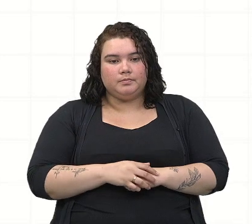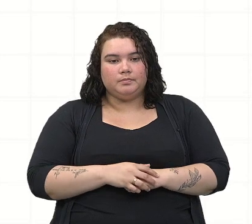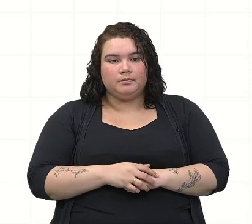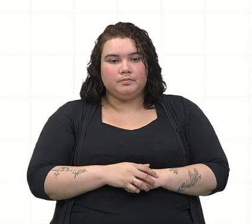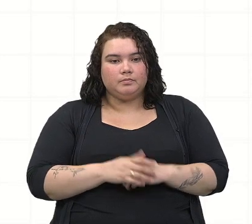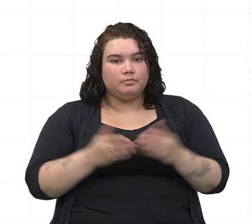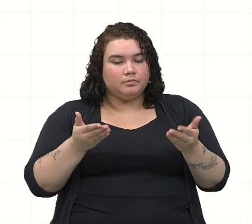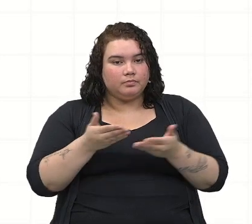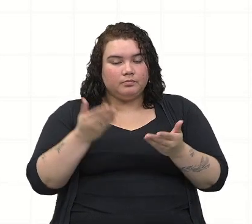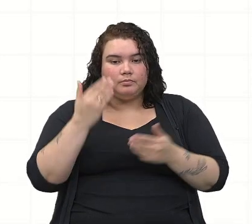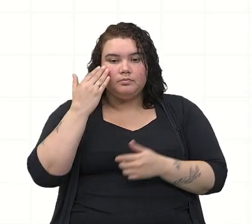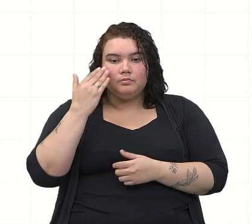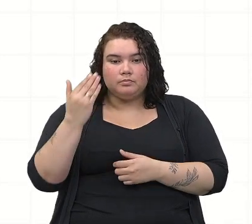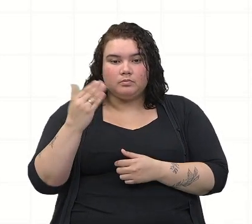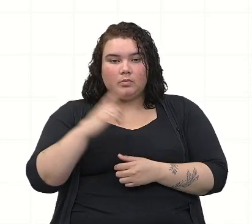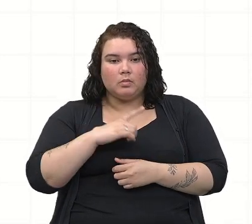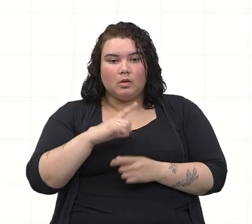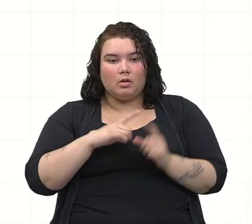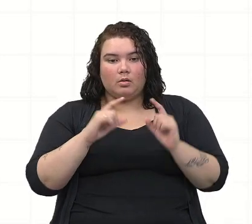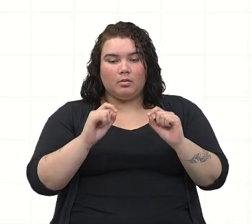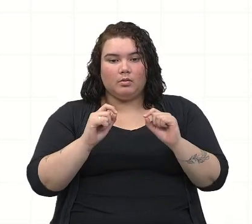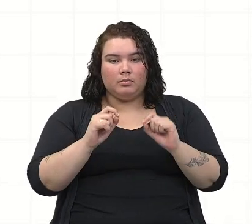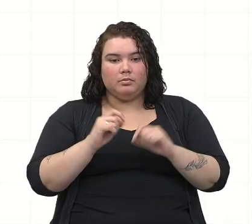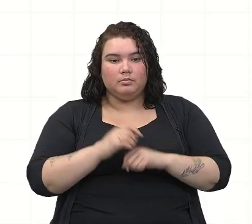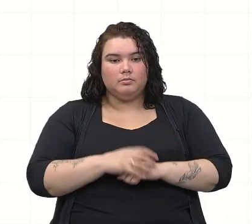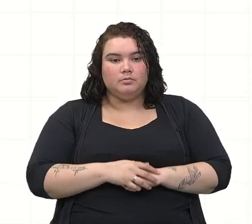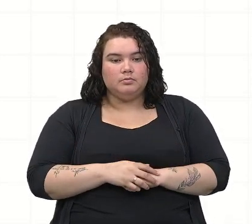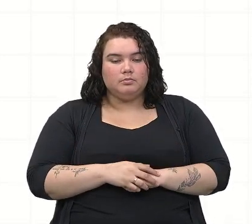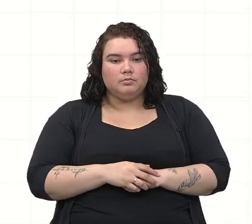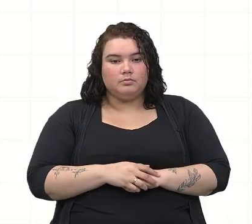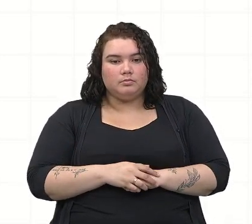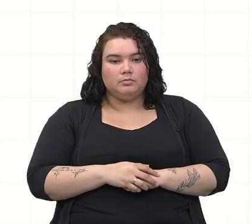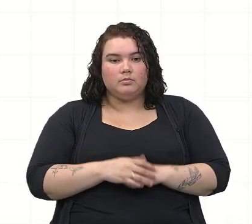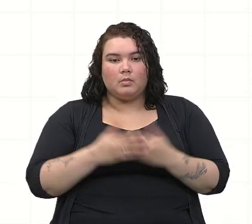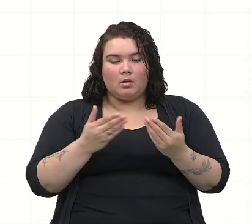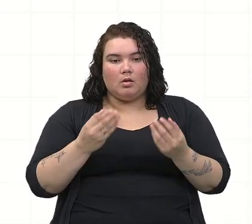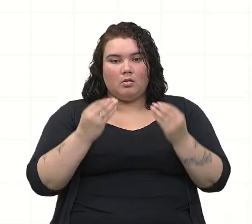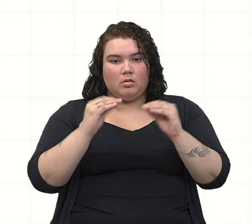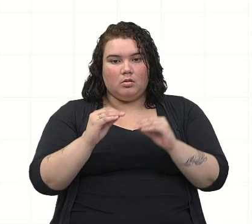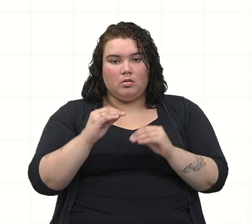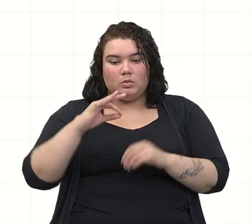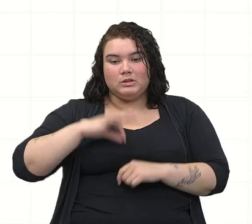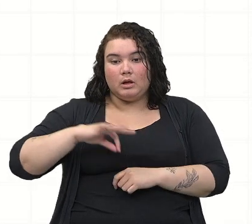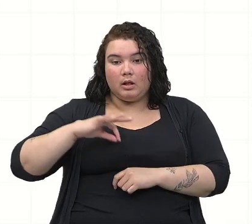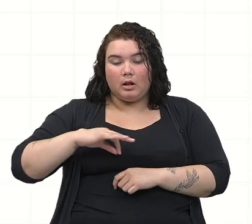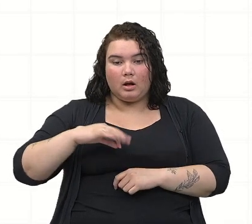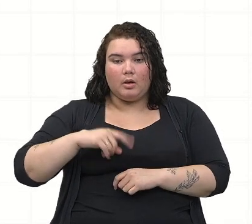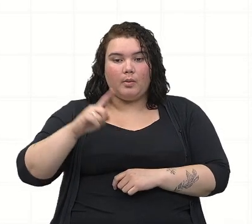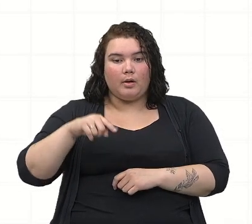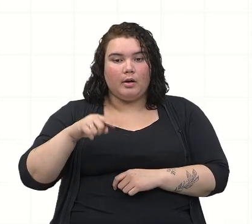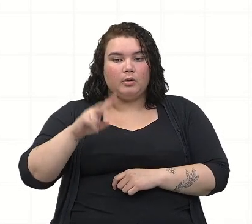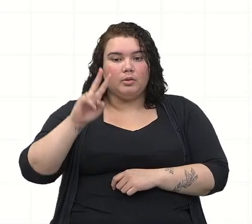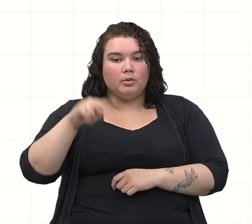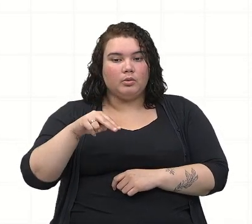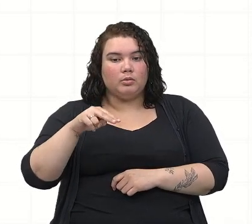né, nós temos o salário dele, 2.500,